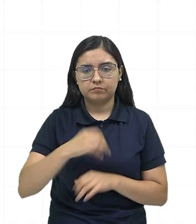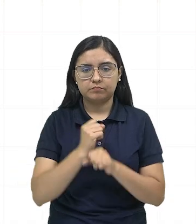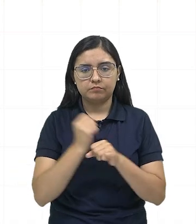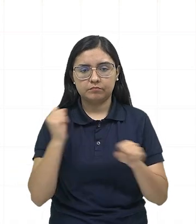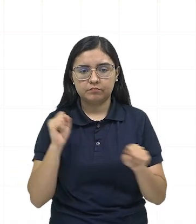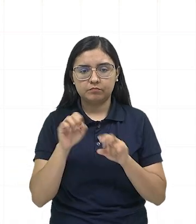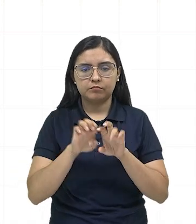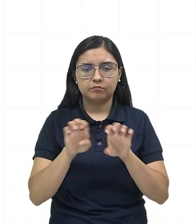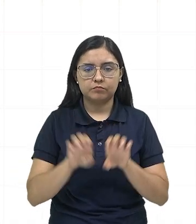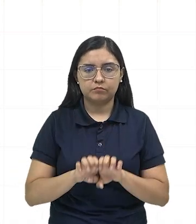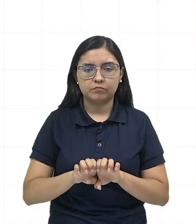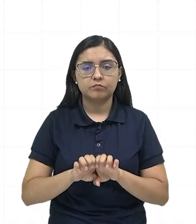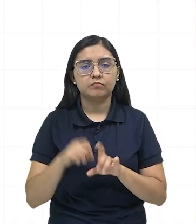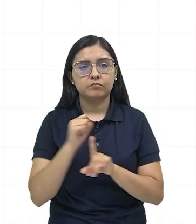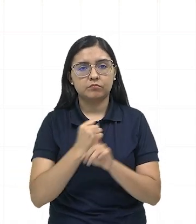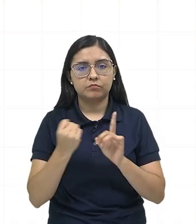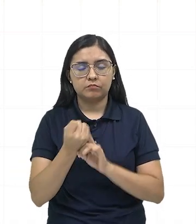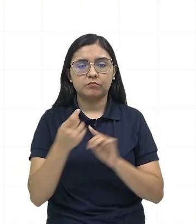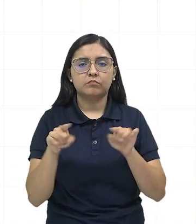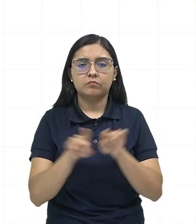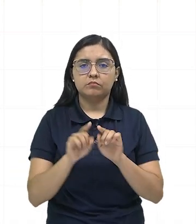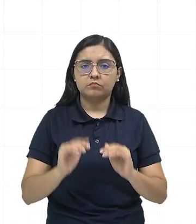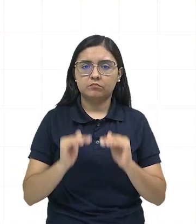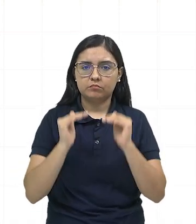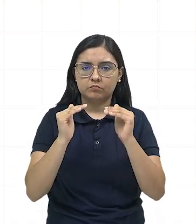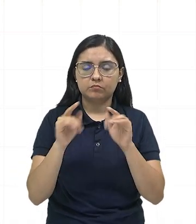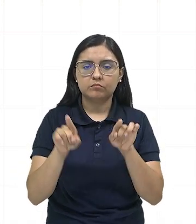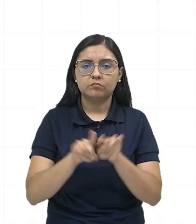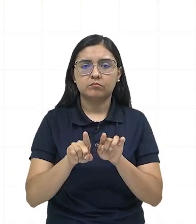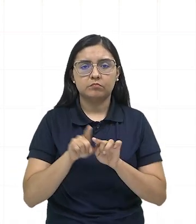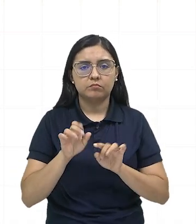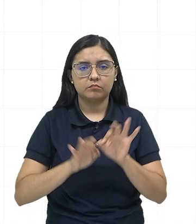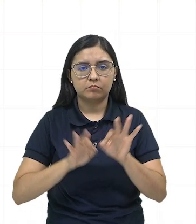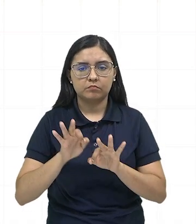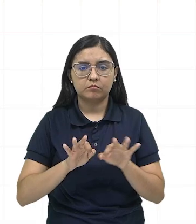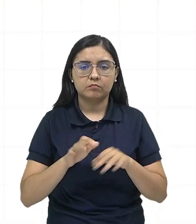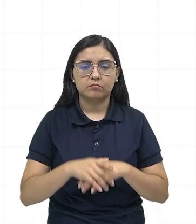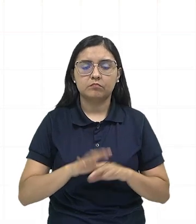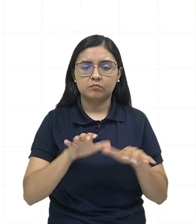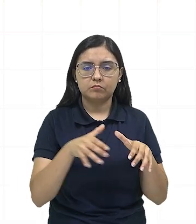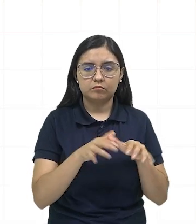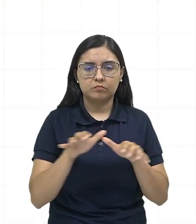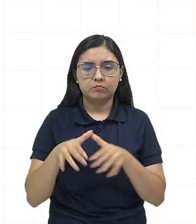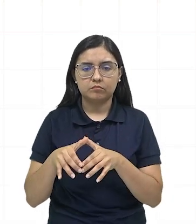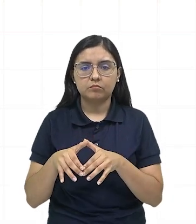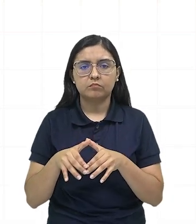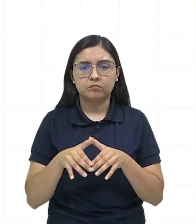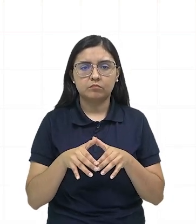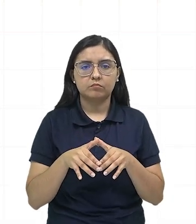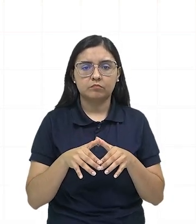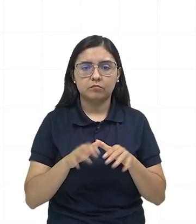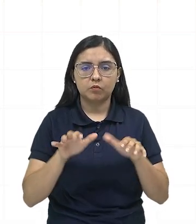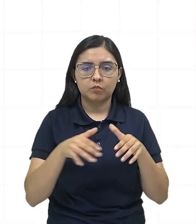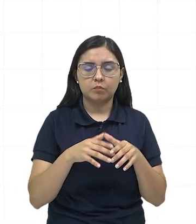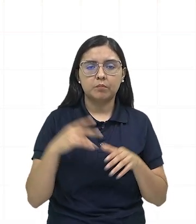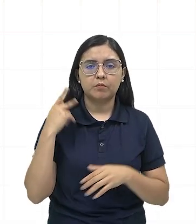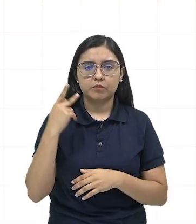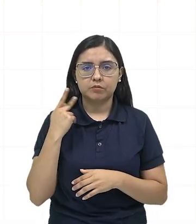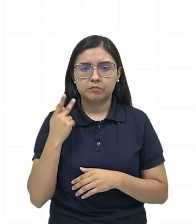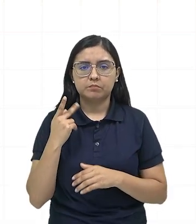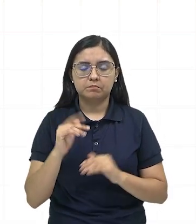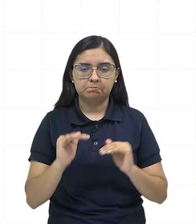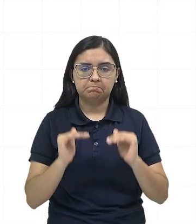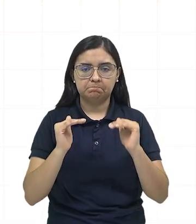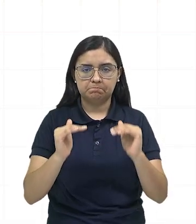estrutura social hierárquica, tá? Ou seja, uma divisão entre grupos onde uns vão se tornar politicamente